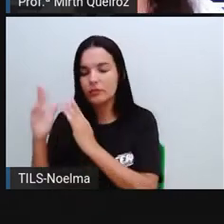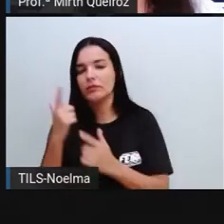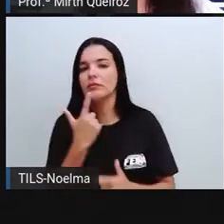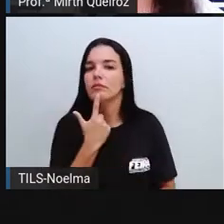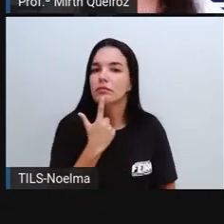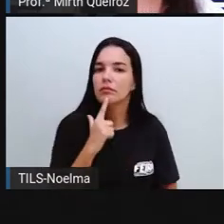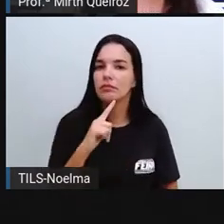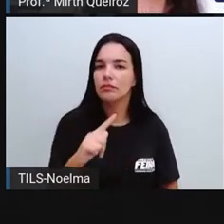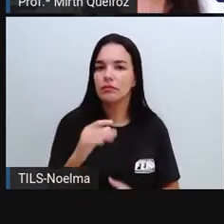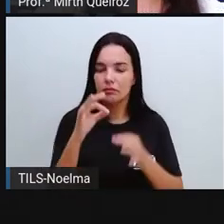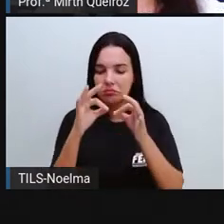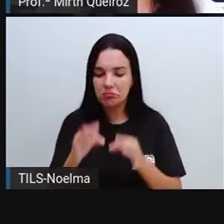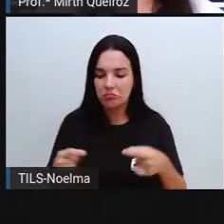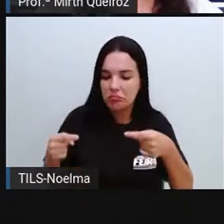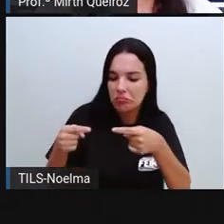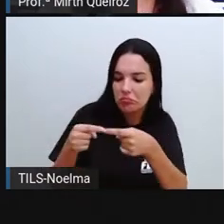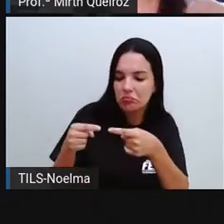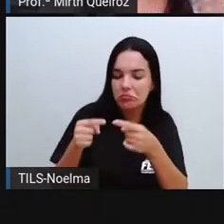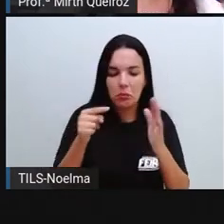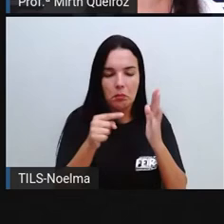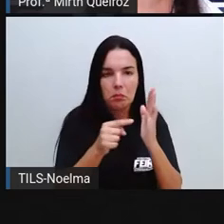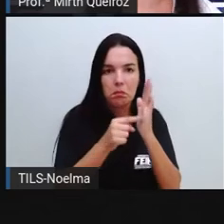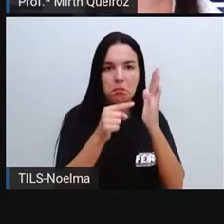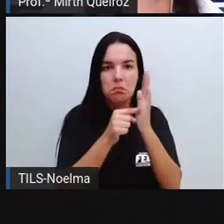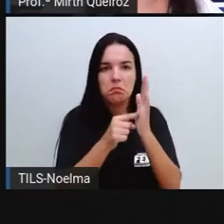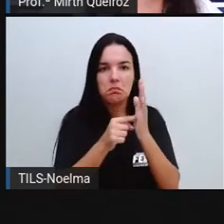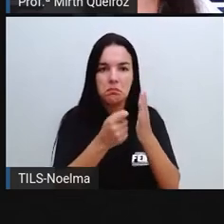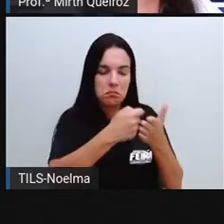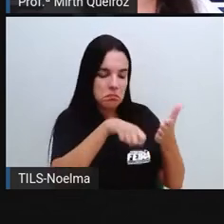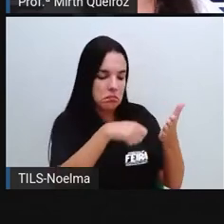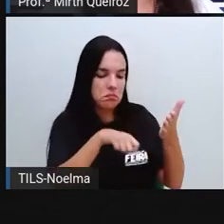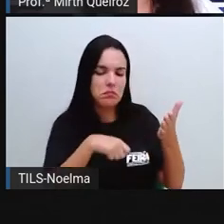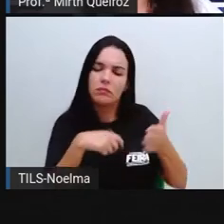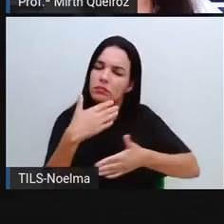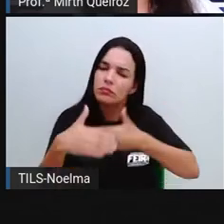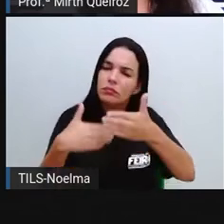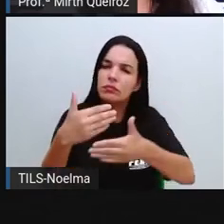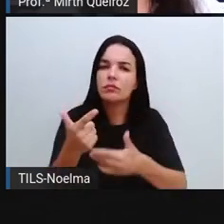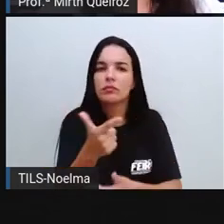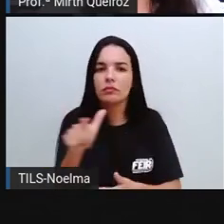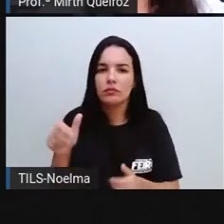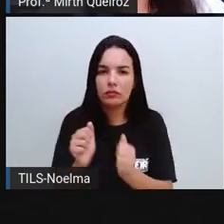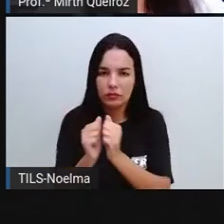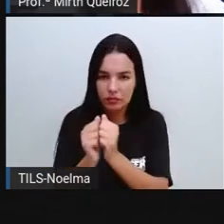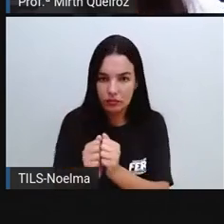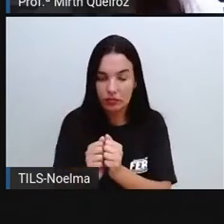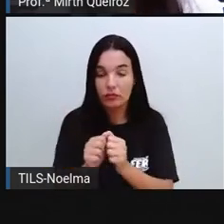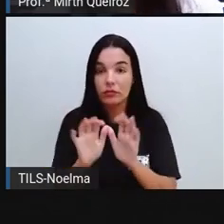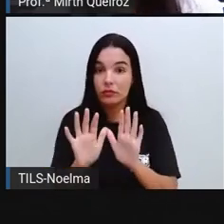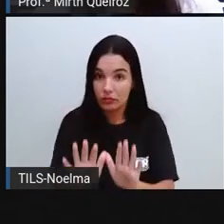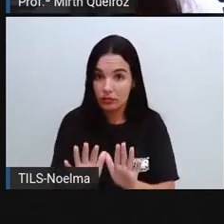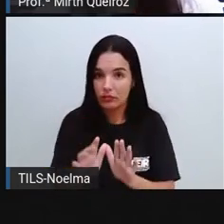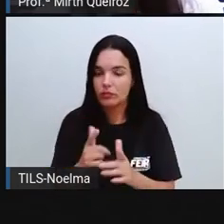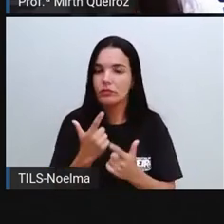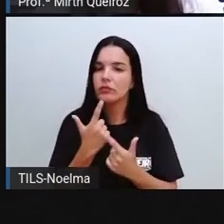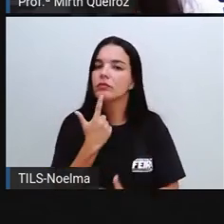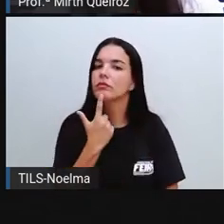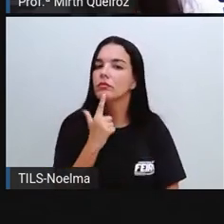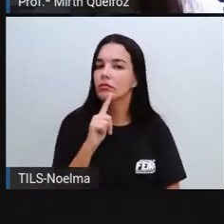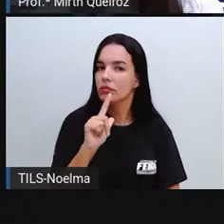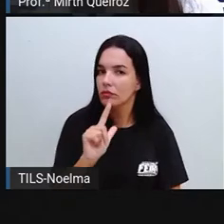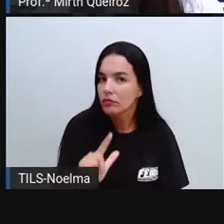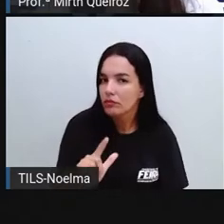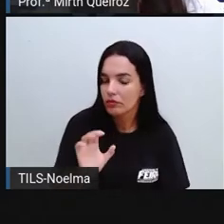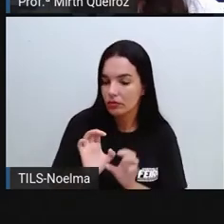né? Culta, com concordâncias, pontuação, ortografia, entre outros. A gente, na linguagem formal, que é através do